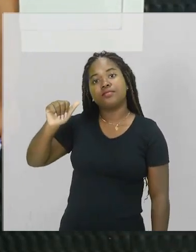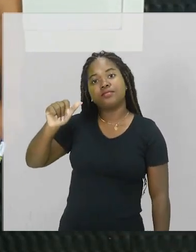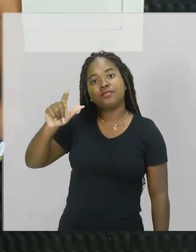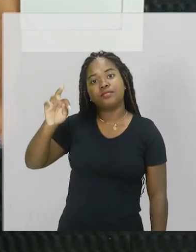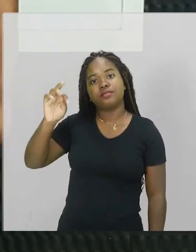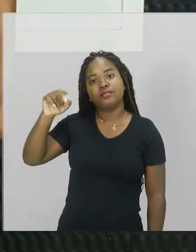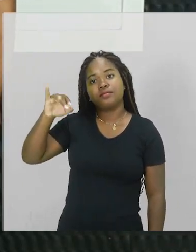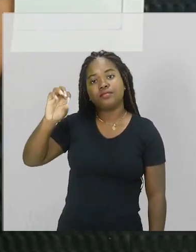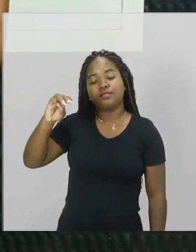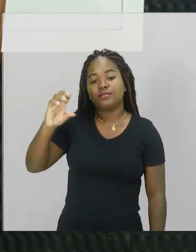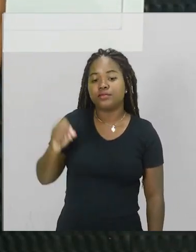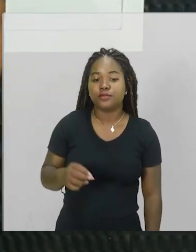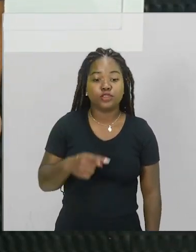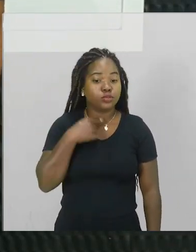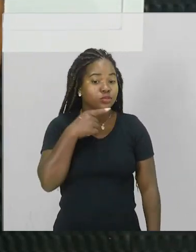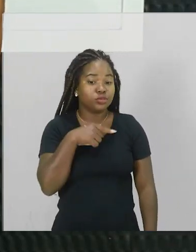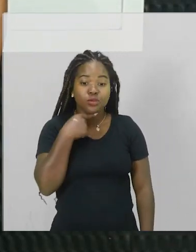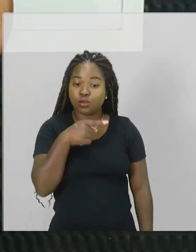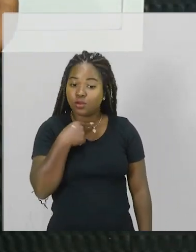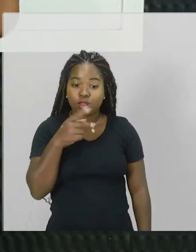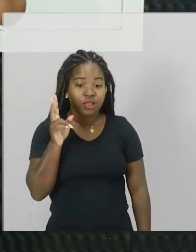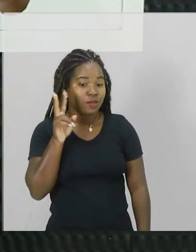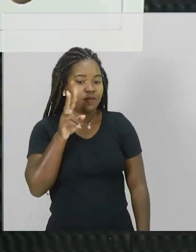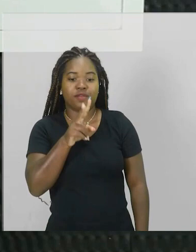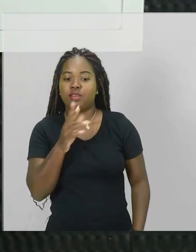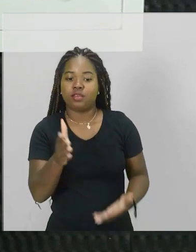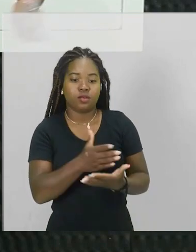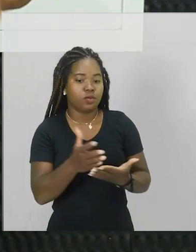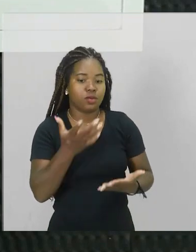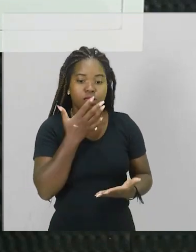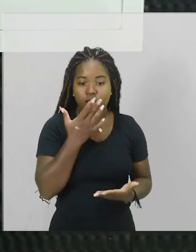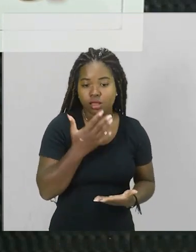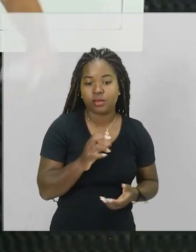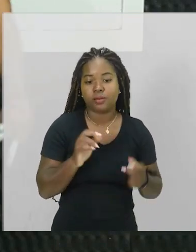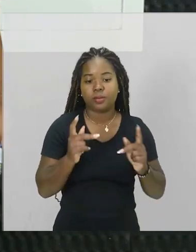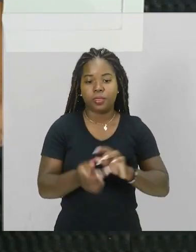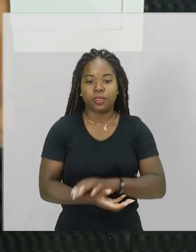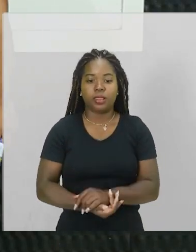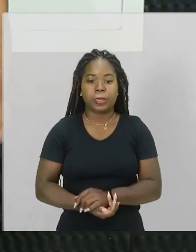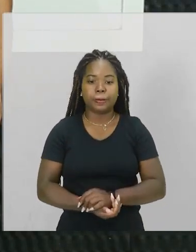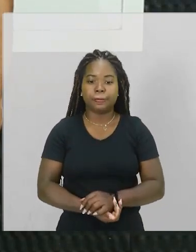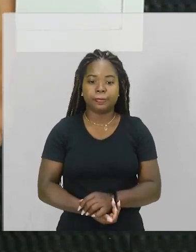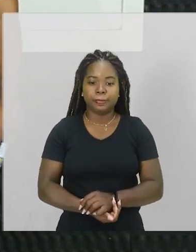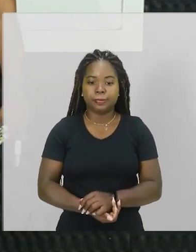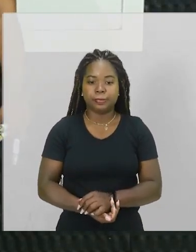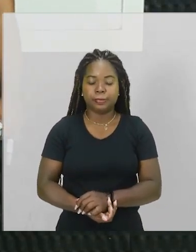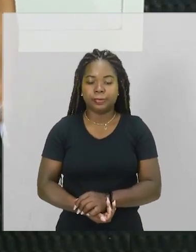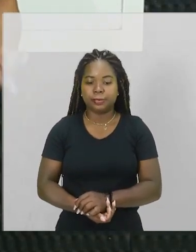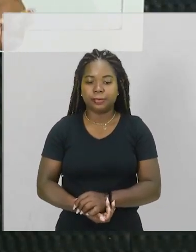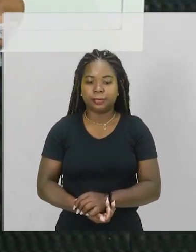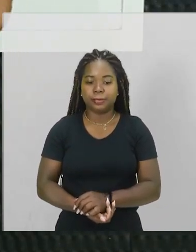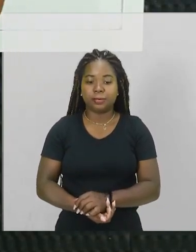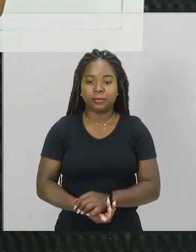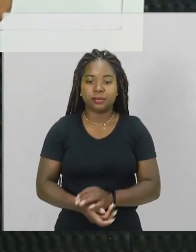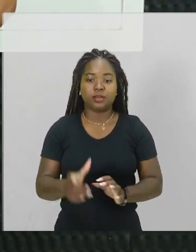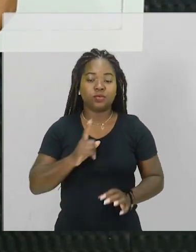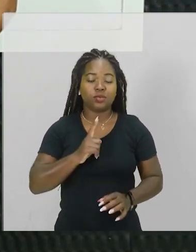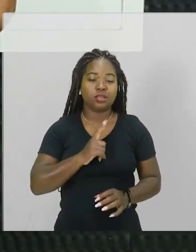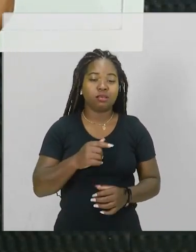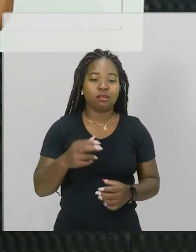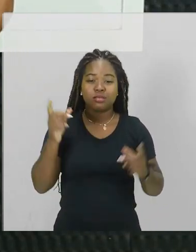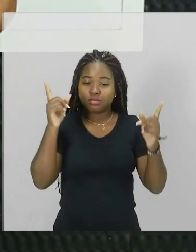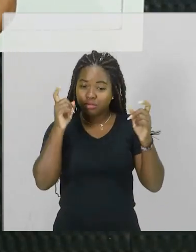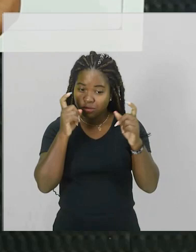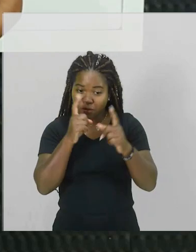né, dos cones, né, dos 3 tipos de cones e bastonetes que são responsáveis por essa percepção